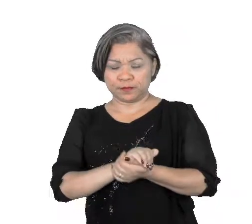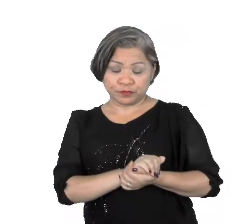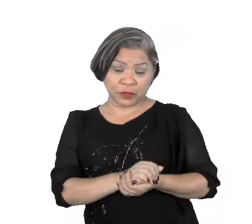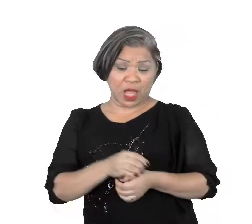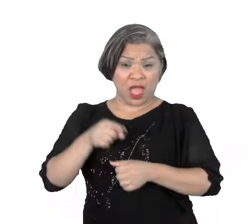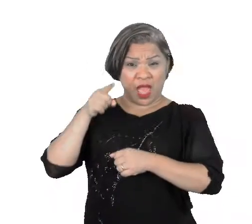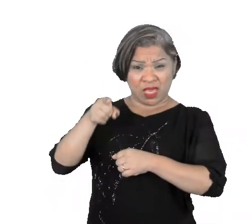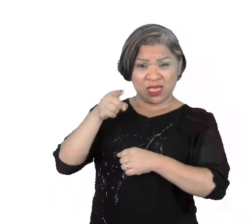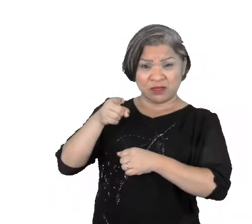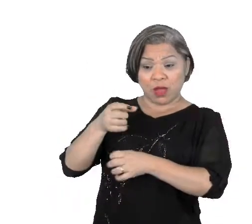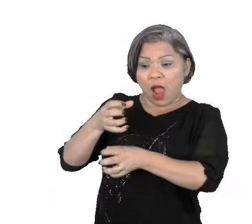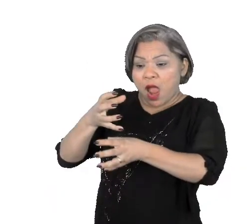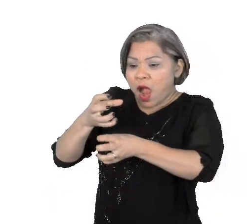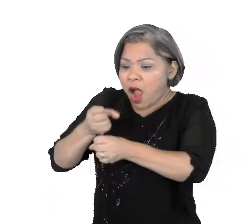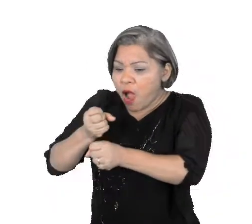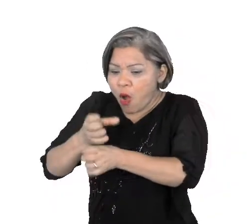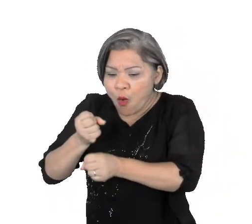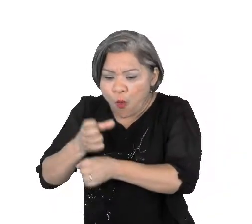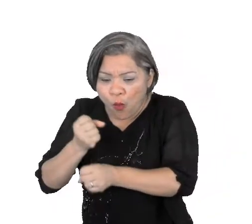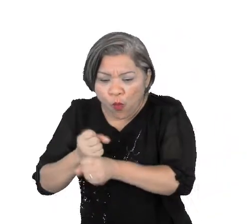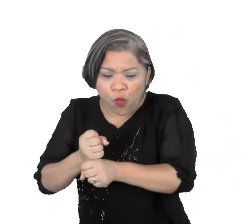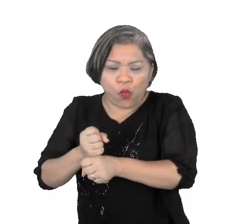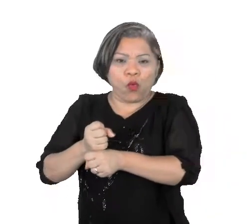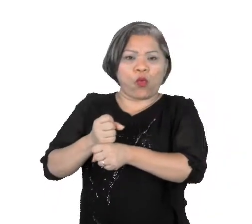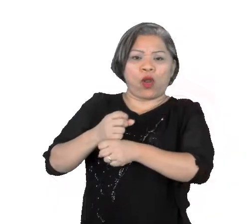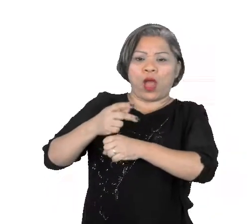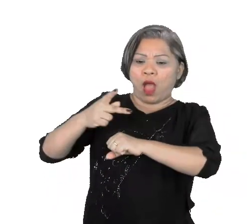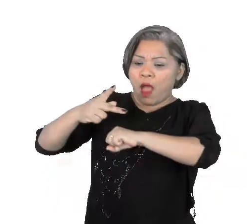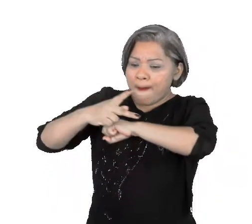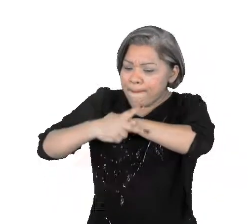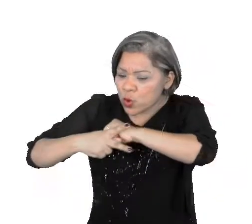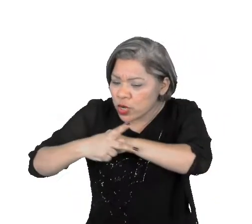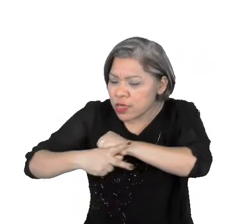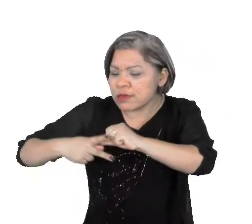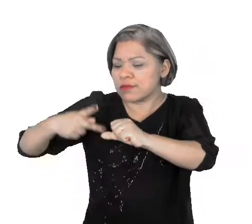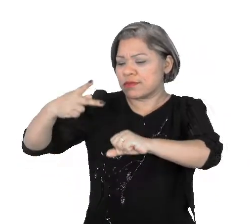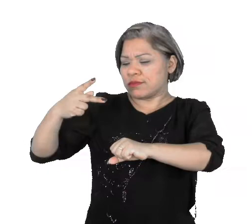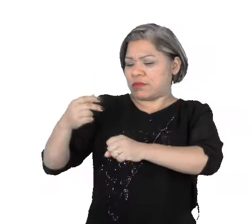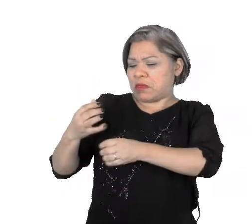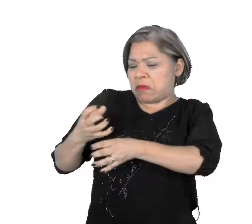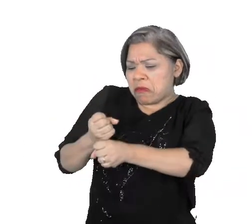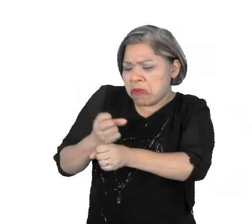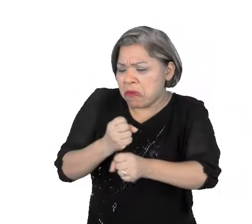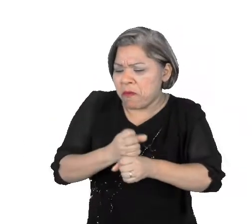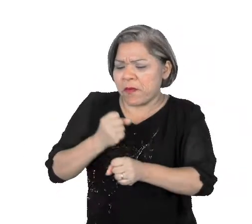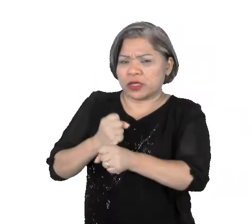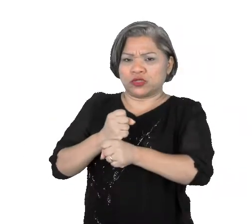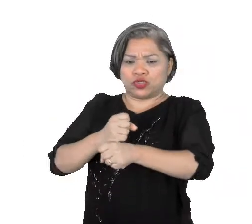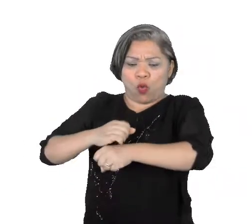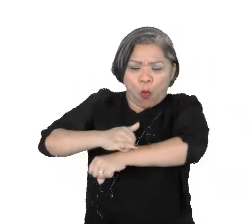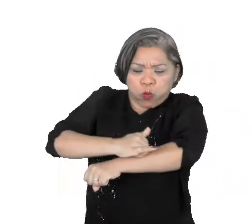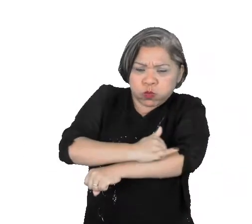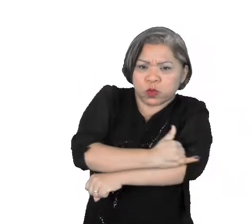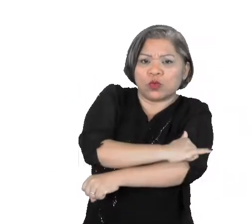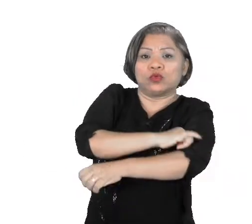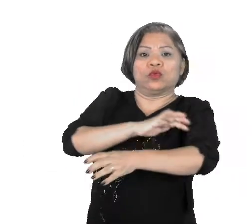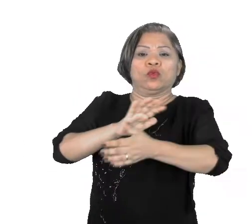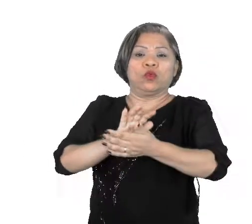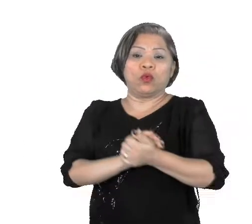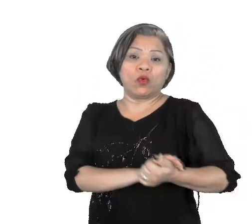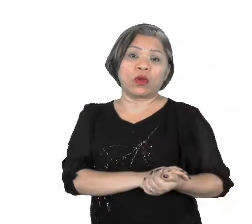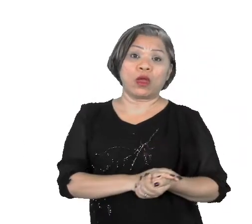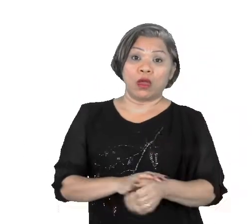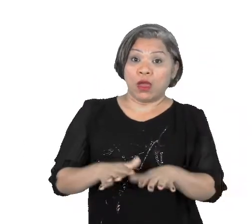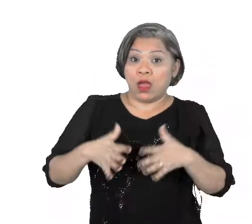quantidade de proteínas. Existem balanças, por exemplo, você pode pesquisar bioimpedância. É